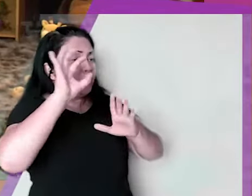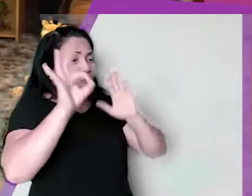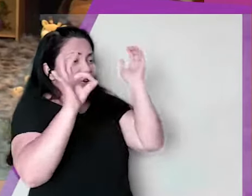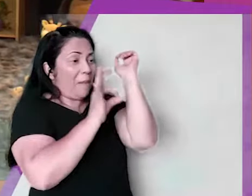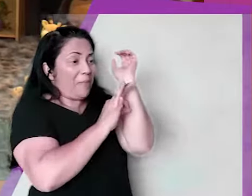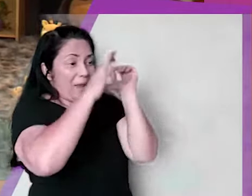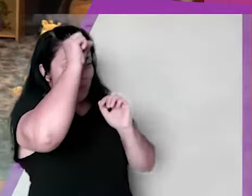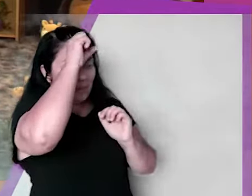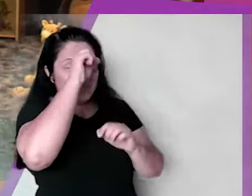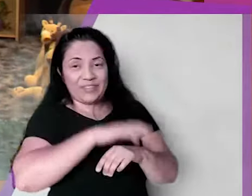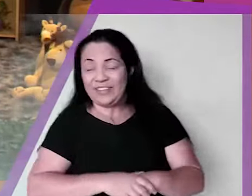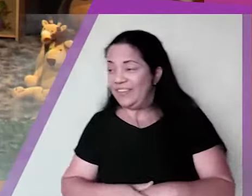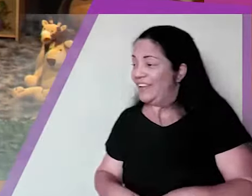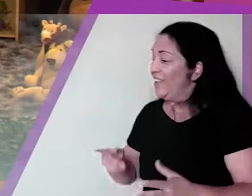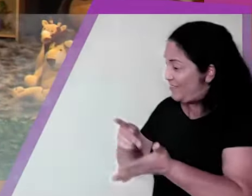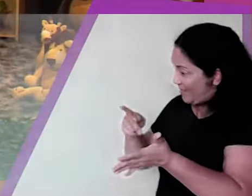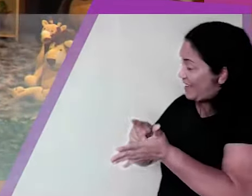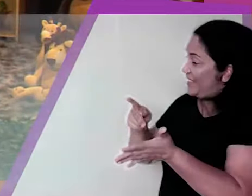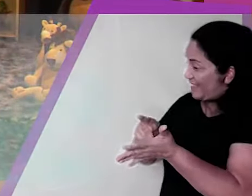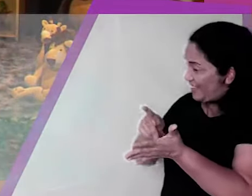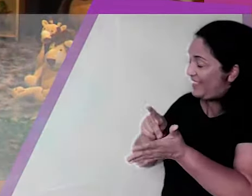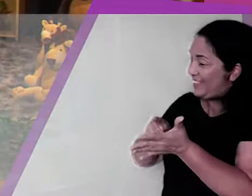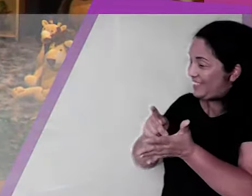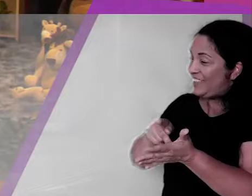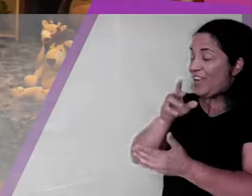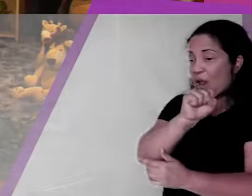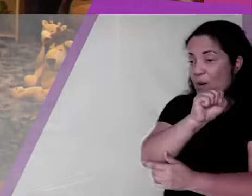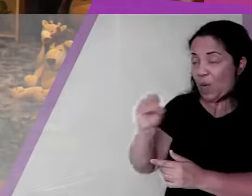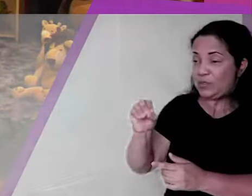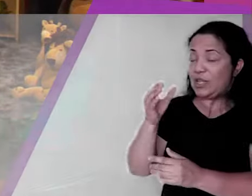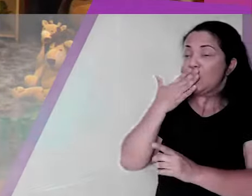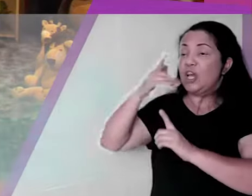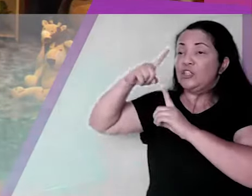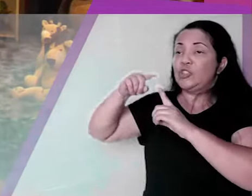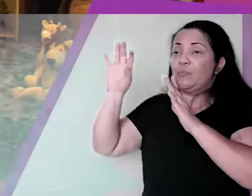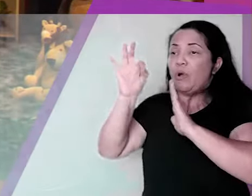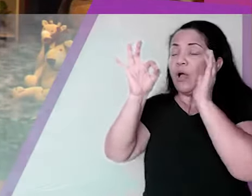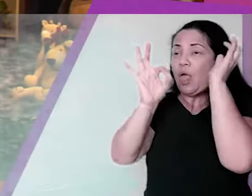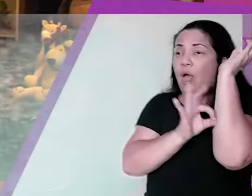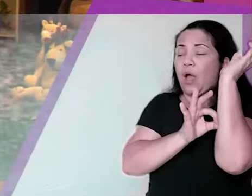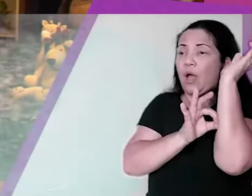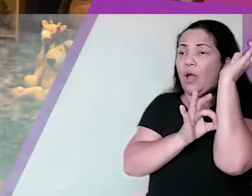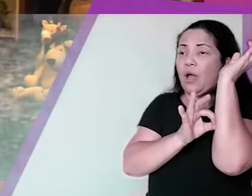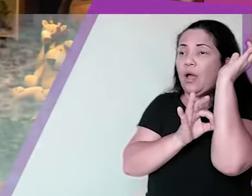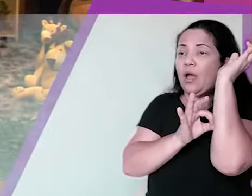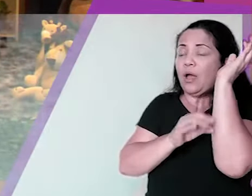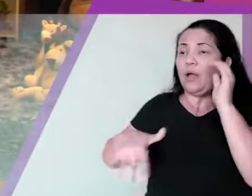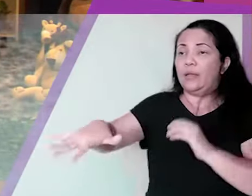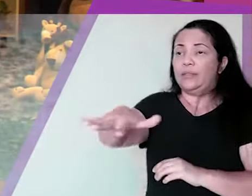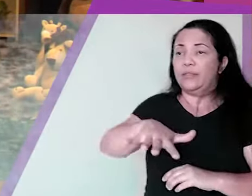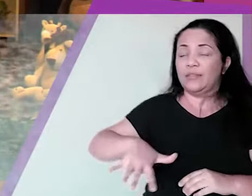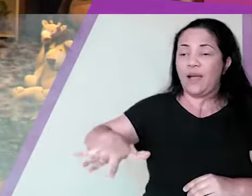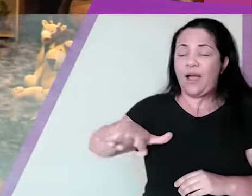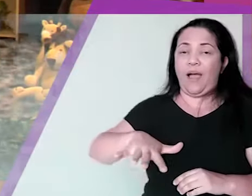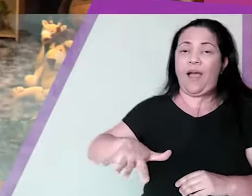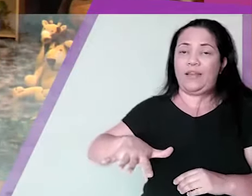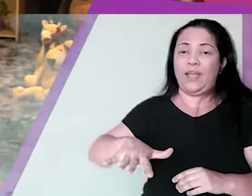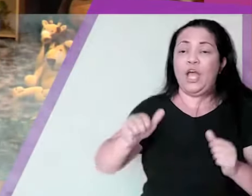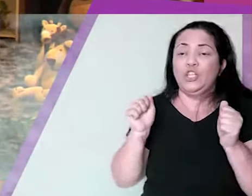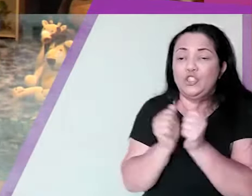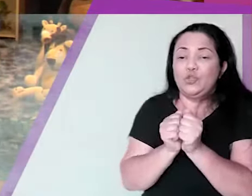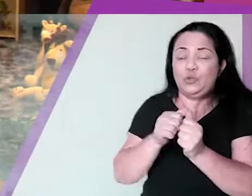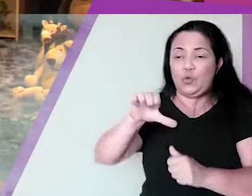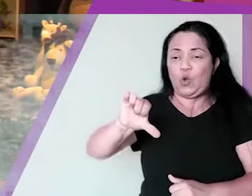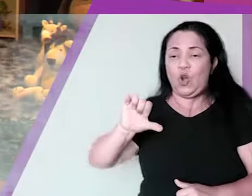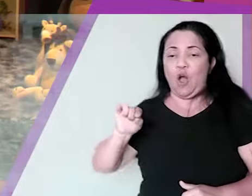ambiente... E 800 tipos de abelha que eu aprendi na história. 800 tipos de abelha. Aí você pensa, 800 tipos de abelha dentro de